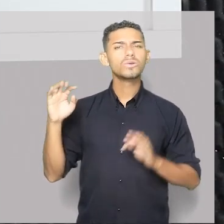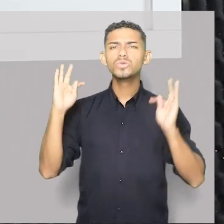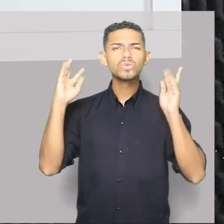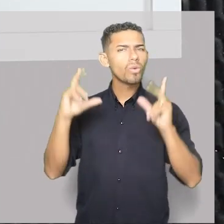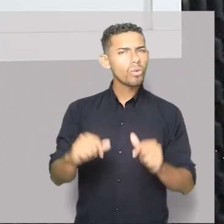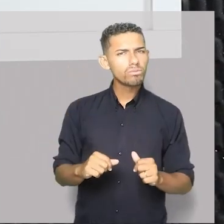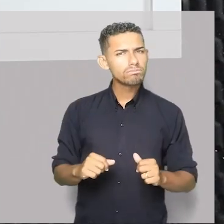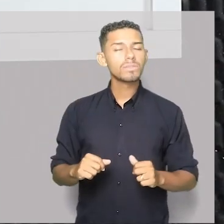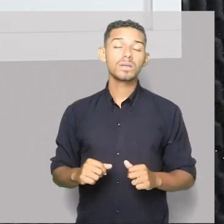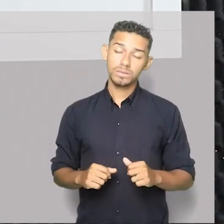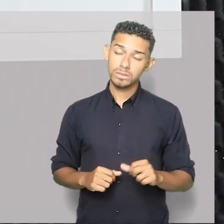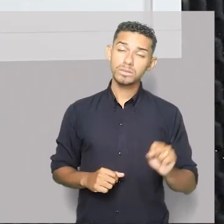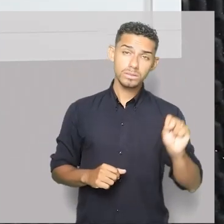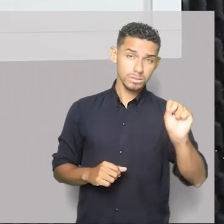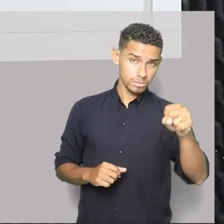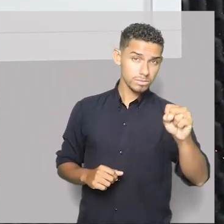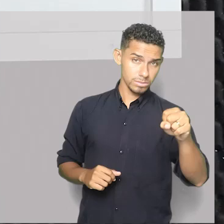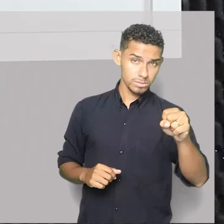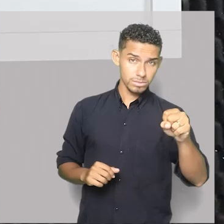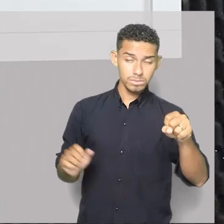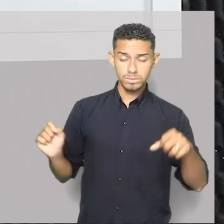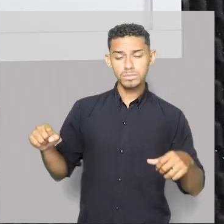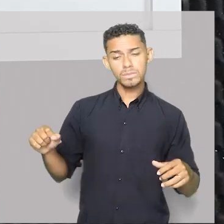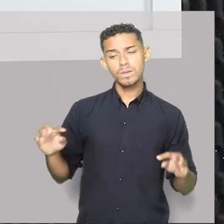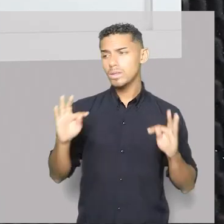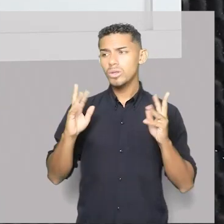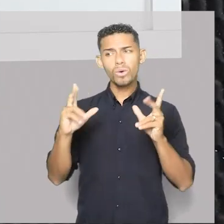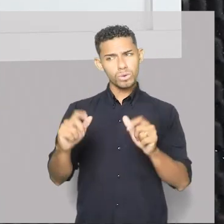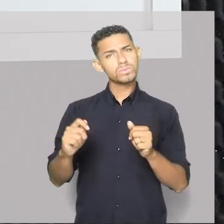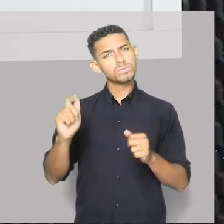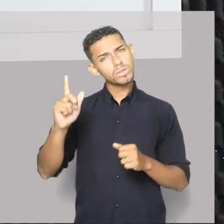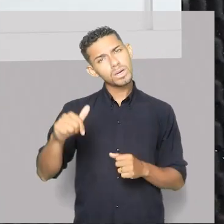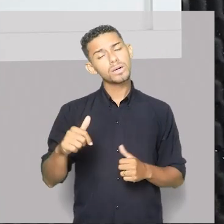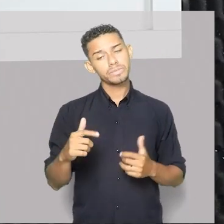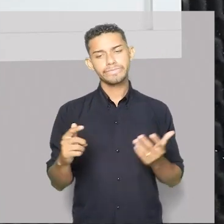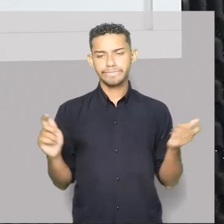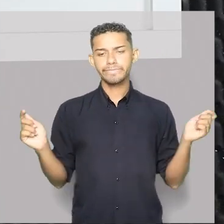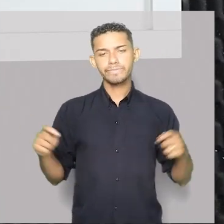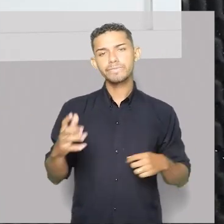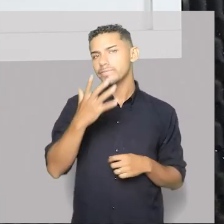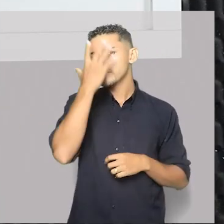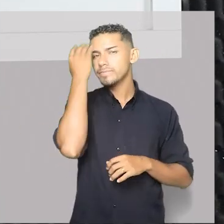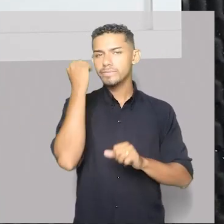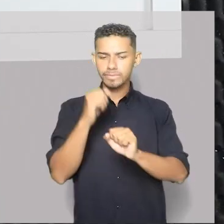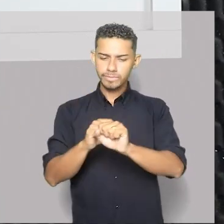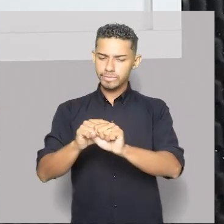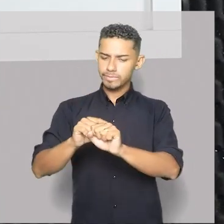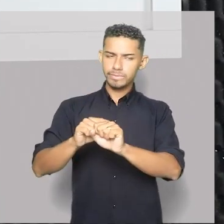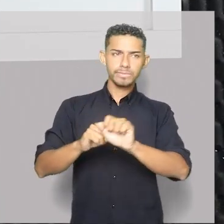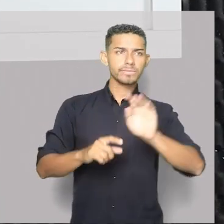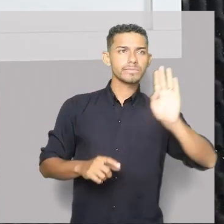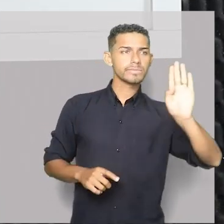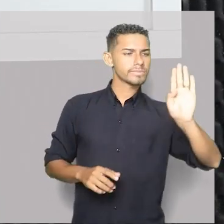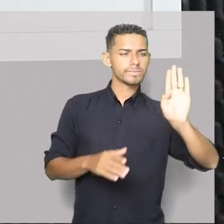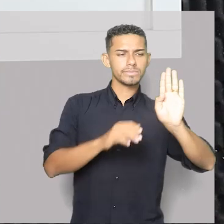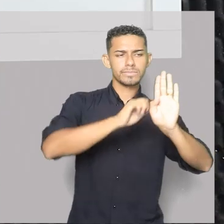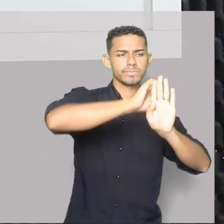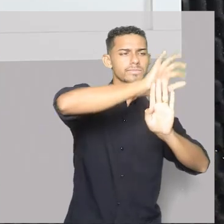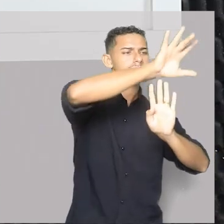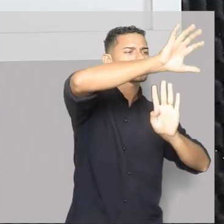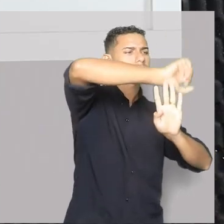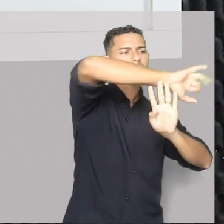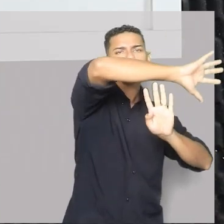mundo, né? Se o A é ancestral de todo mundo, a gente esqueceu, então, vários, né,